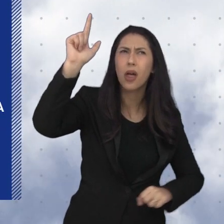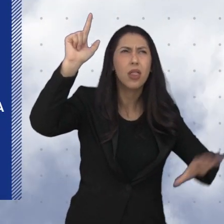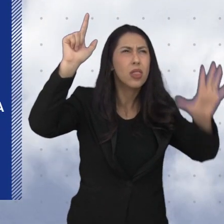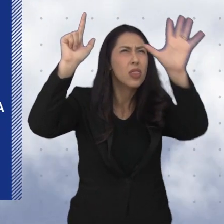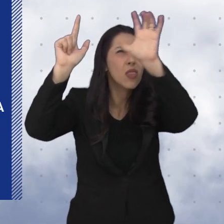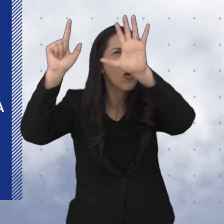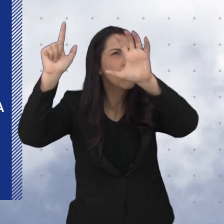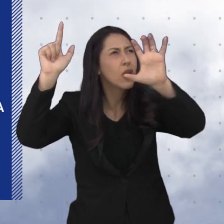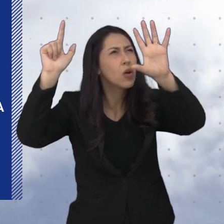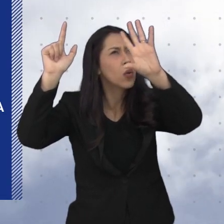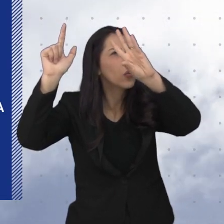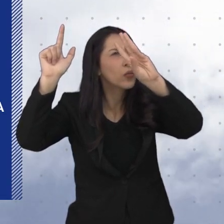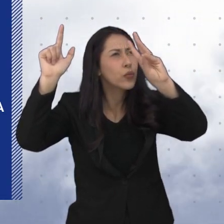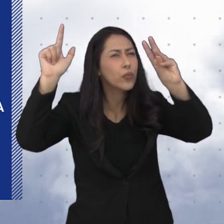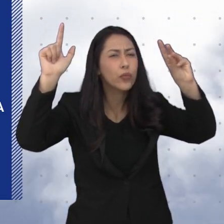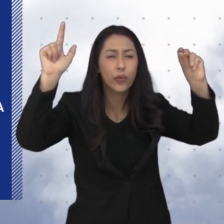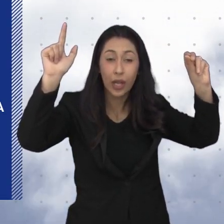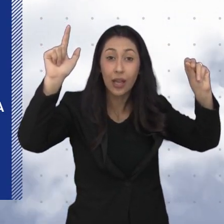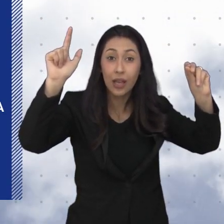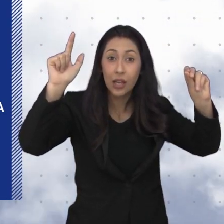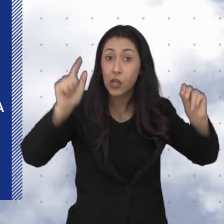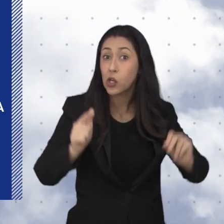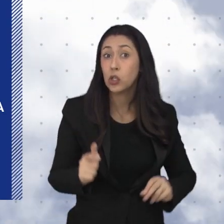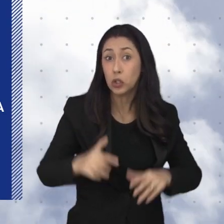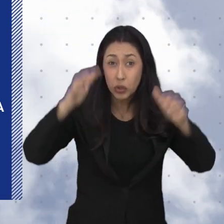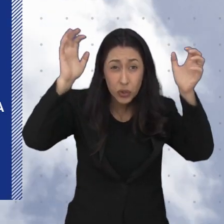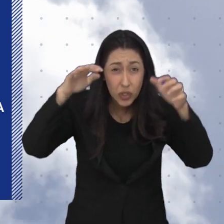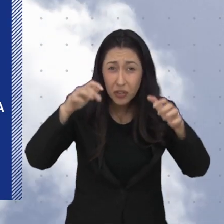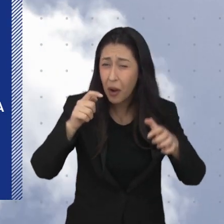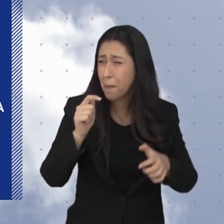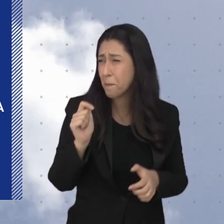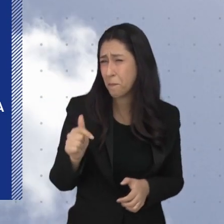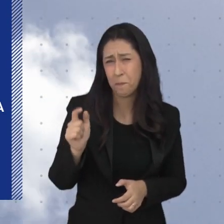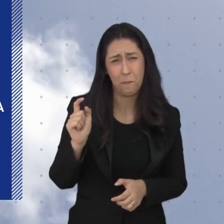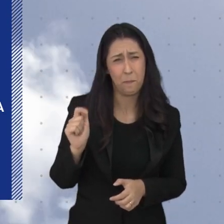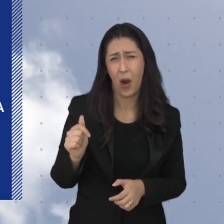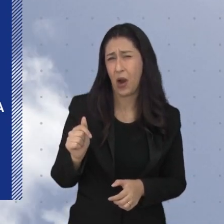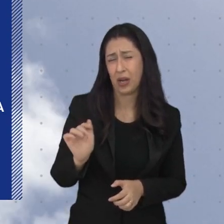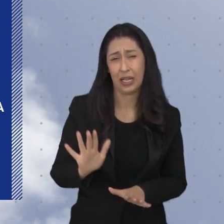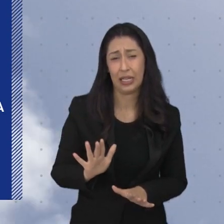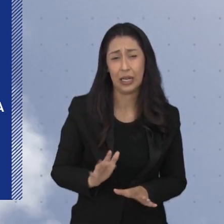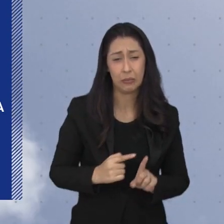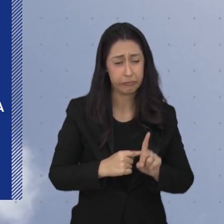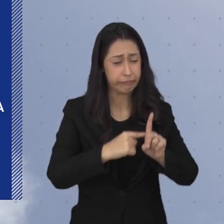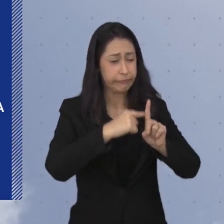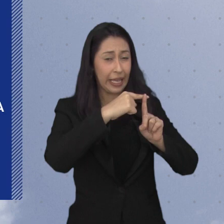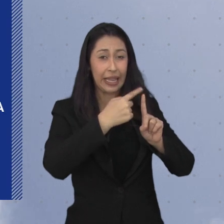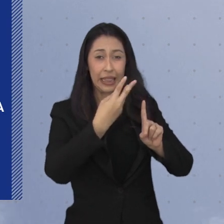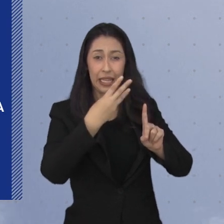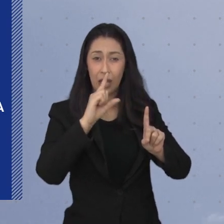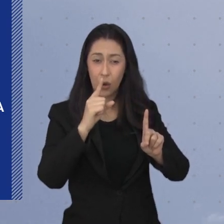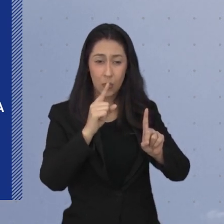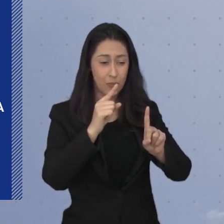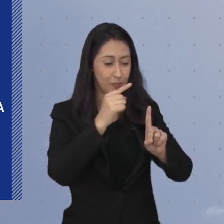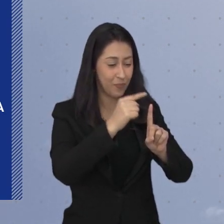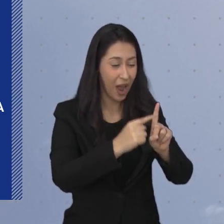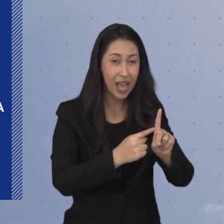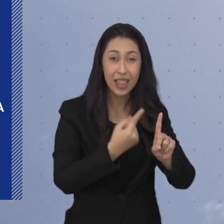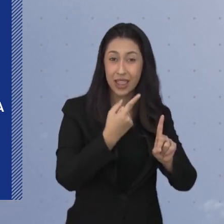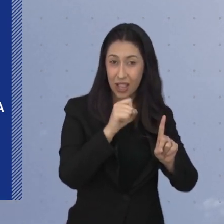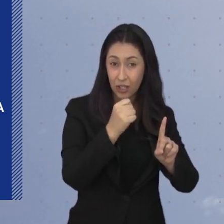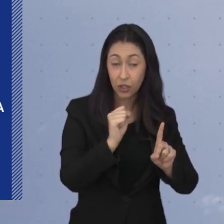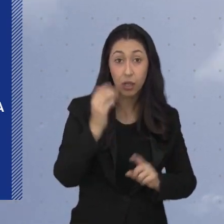Sol com poucas nuvens durante todo o dia de hoje, pouca chance de chuva. A máxima fica em 31 graus e a mínima em